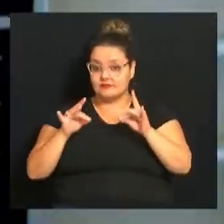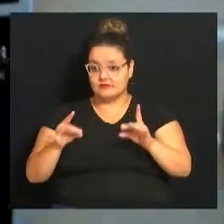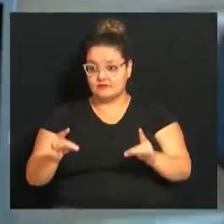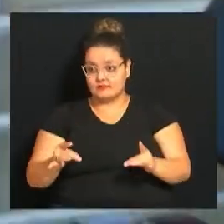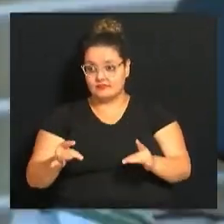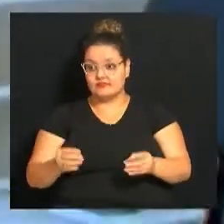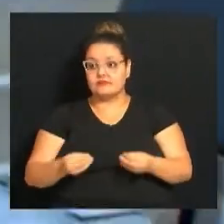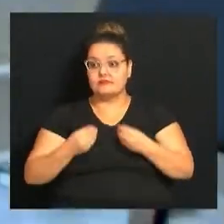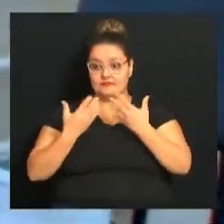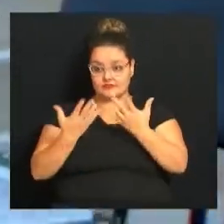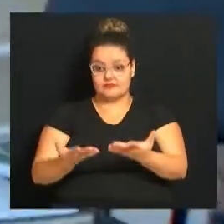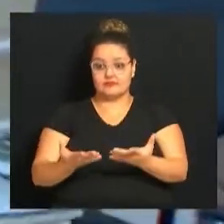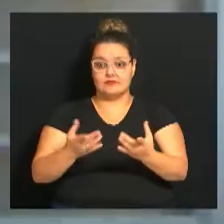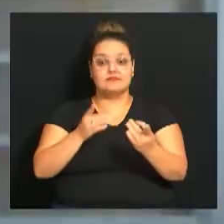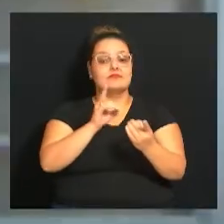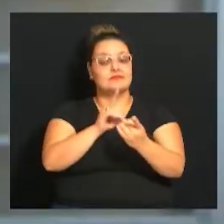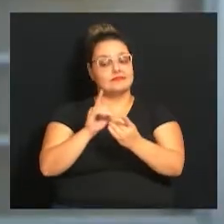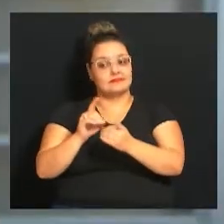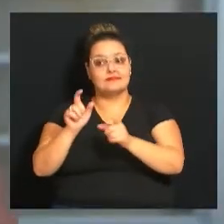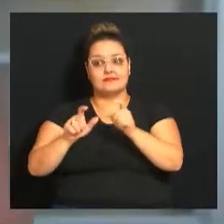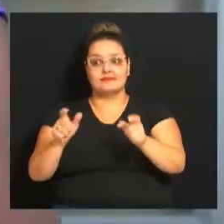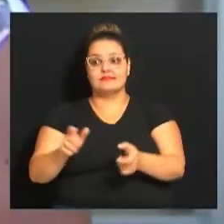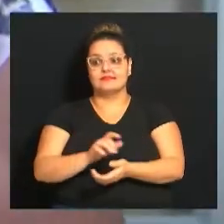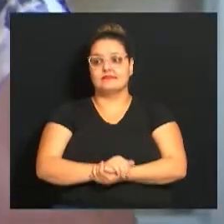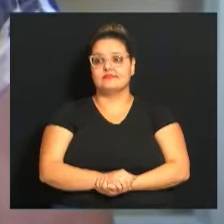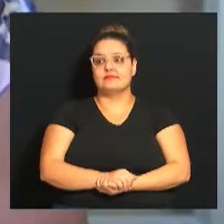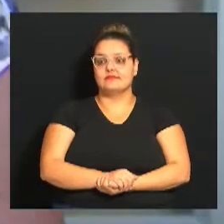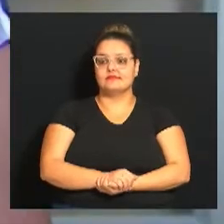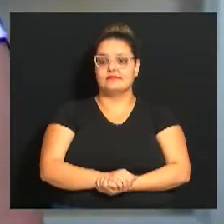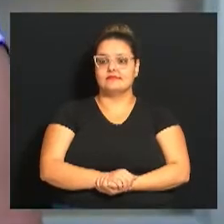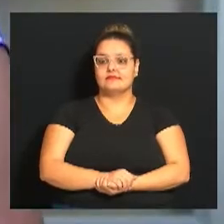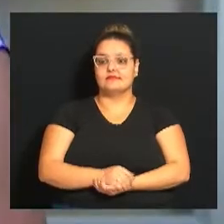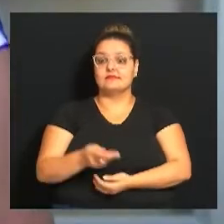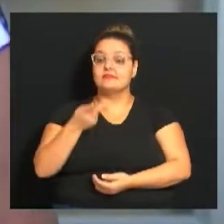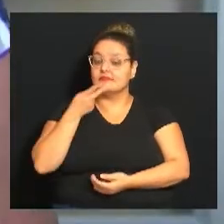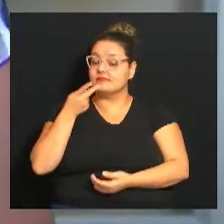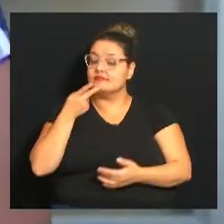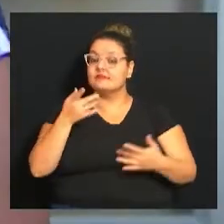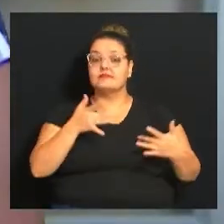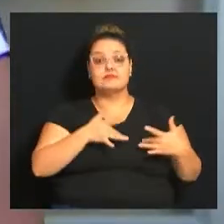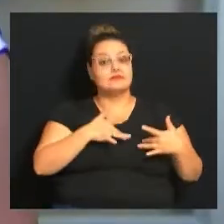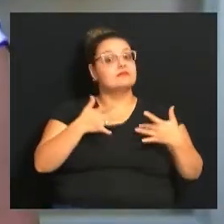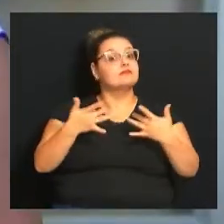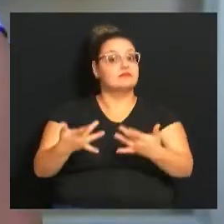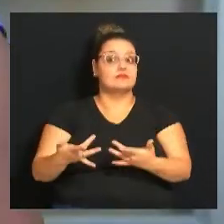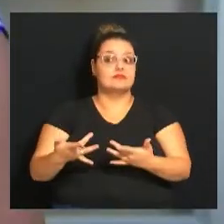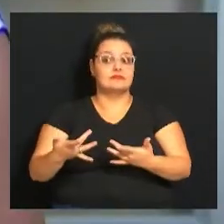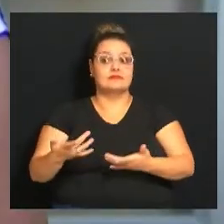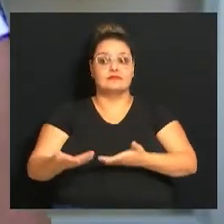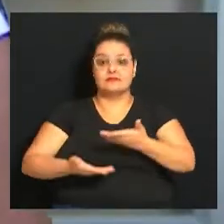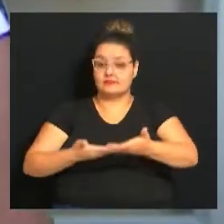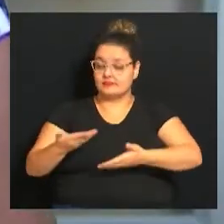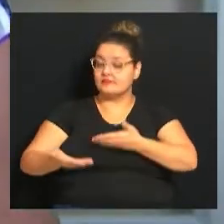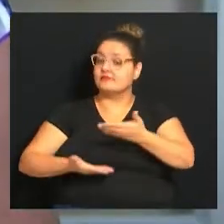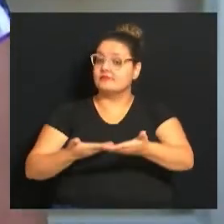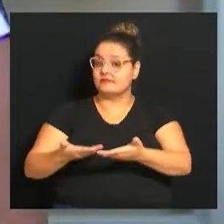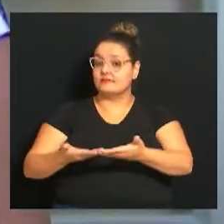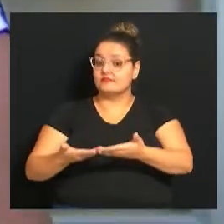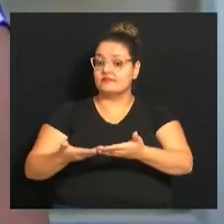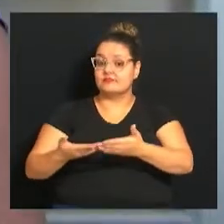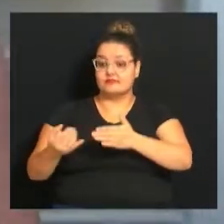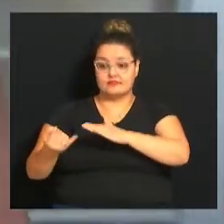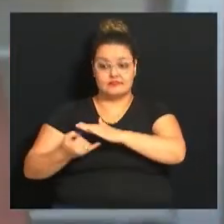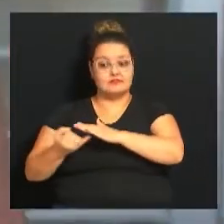até o atendimento ao público. Eu digo que o voluntário, ele está a serviço da entidade. Então,